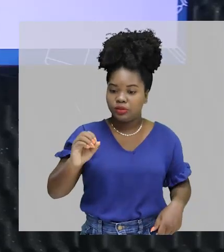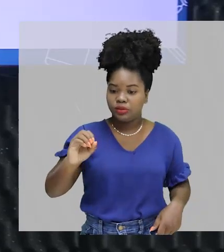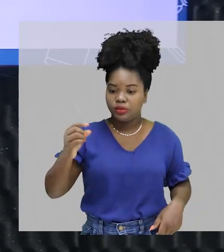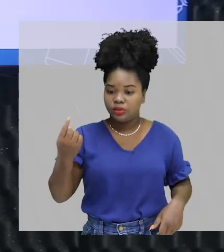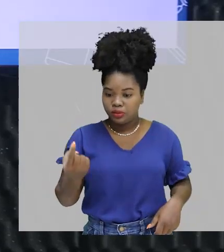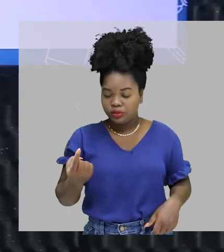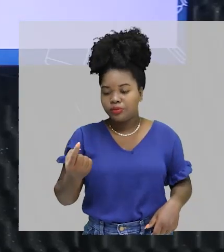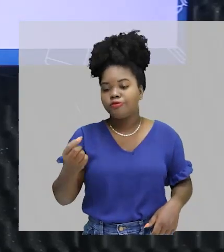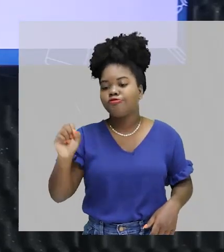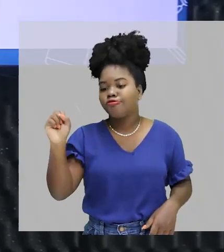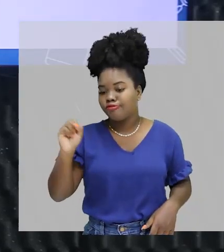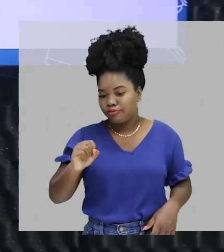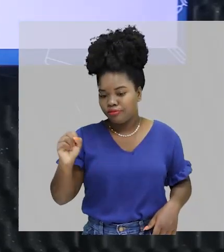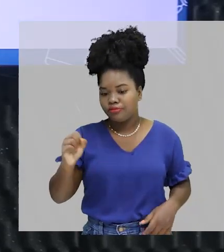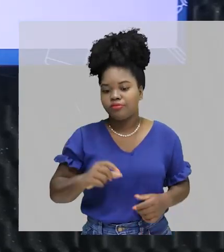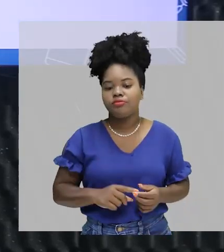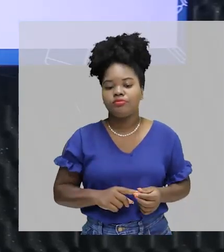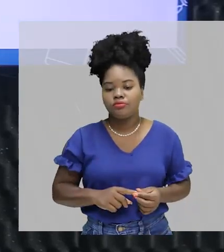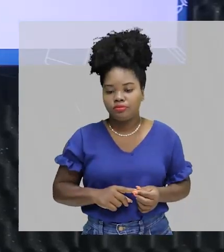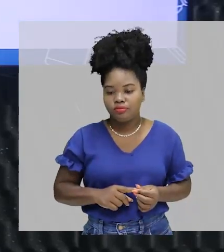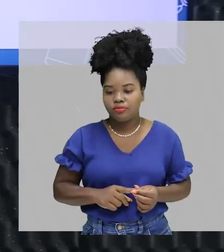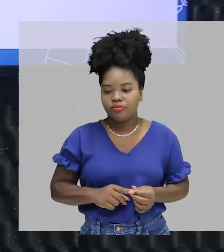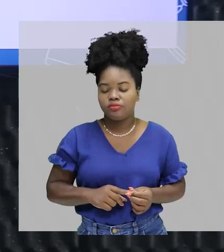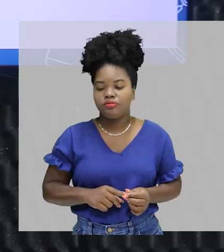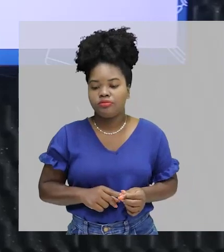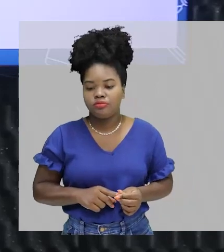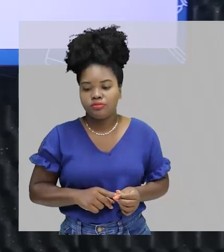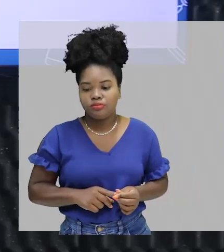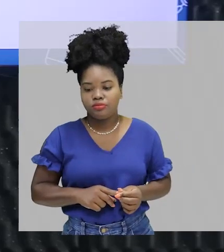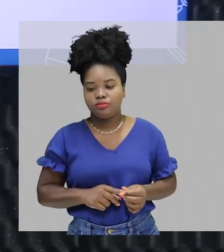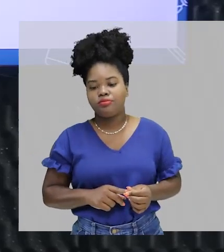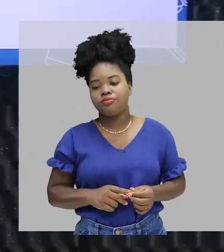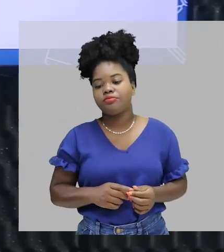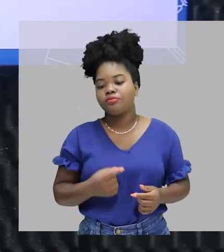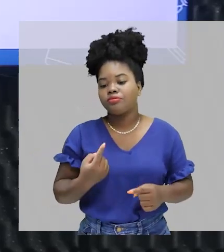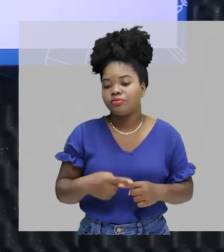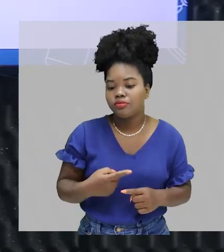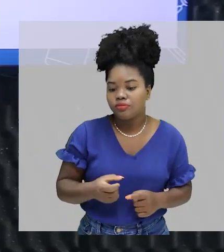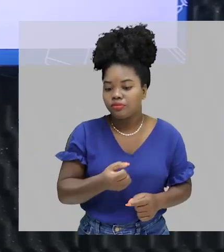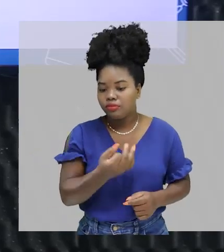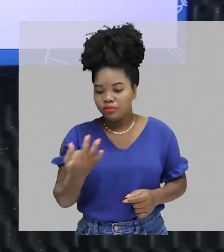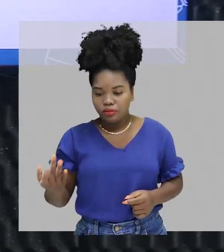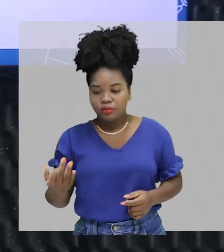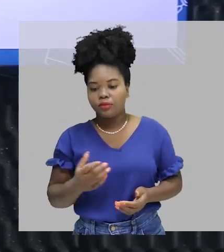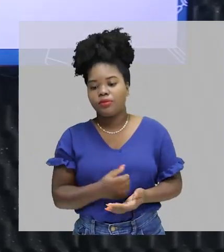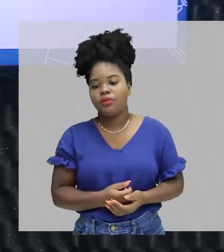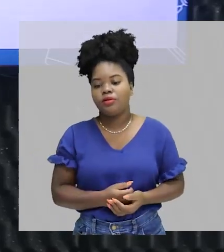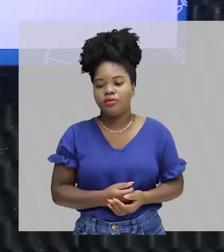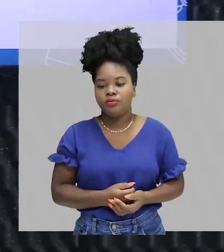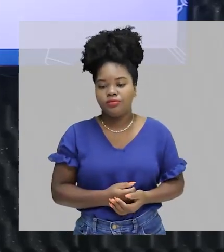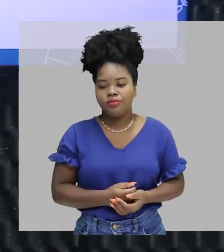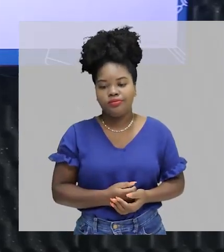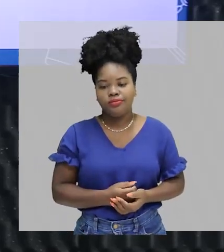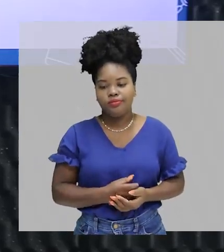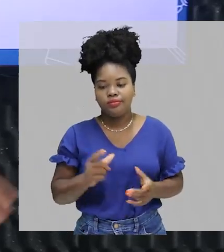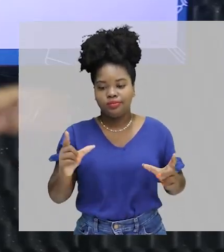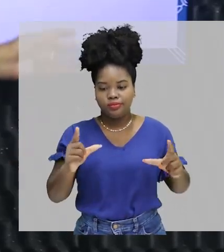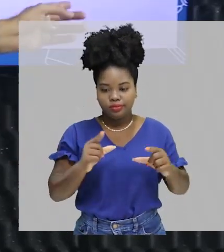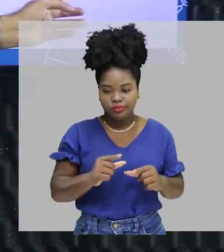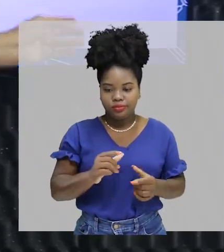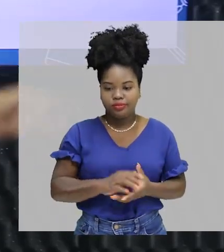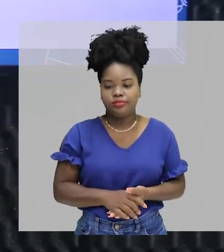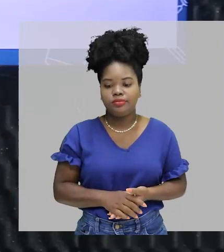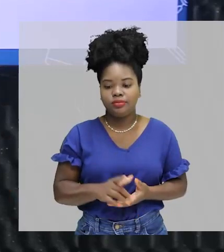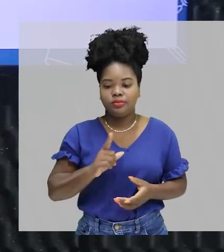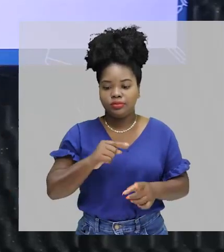0,0001 segundos, para que a metade, né, para que a quantidade de astato caia pela metade. Então, aqui eu